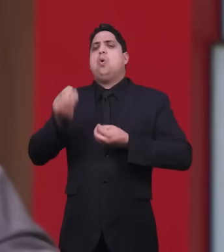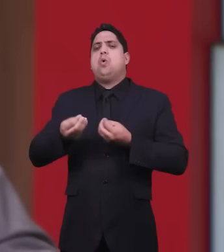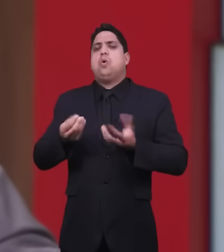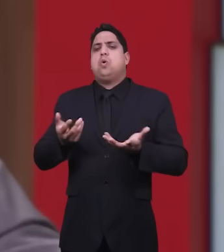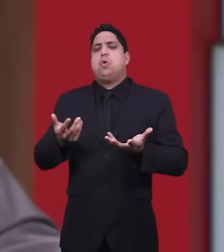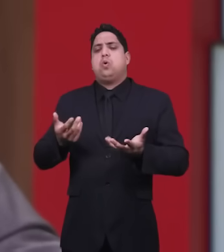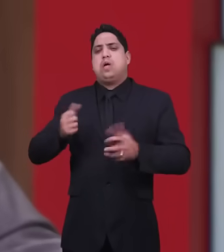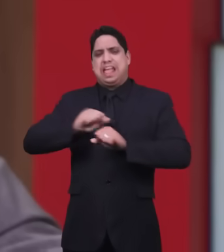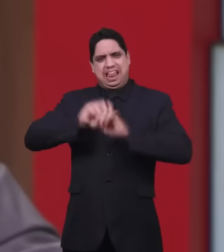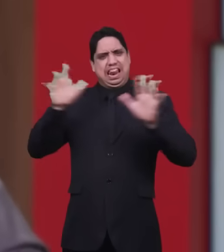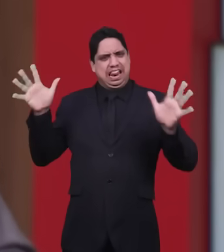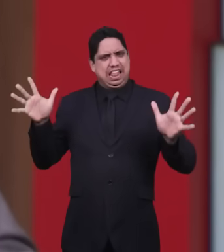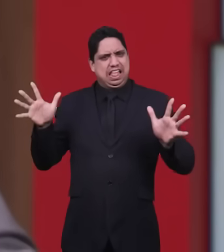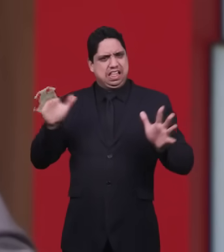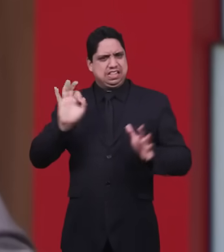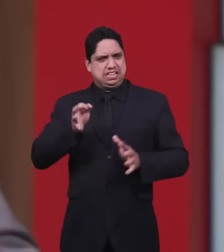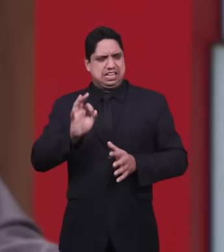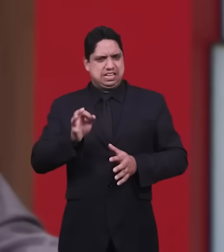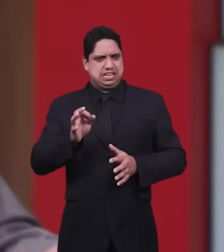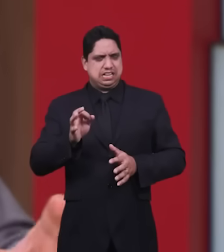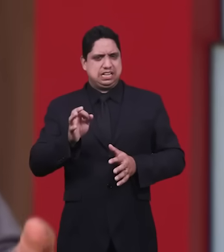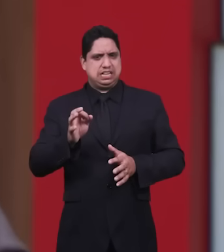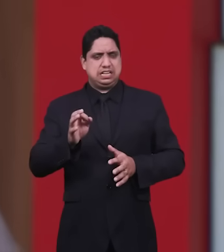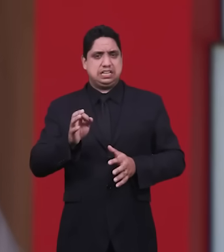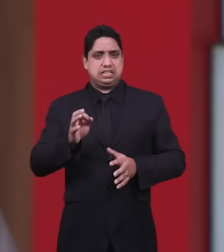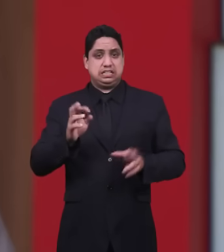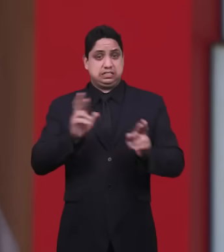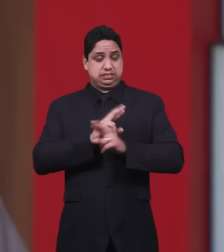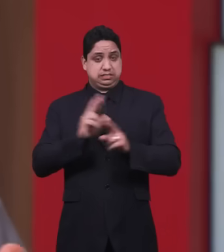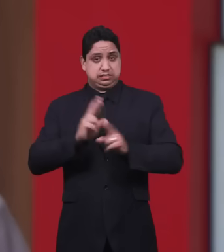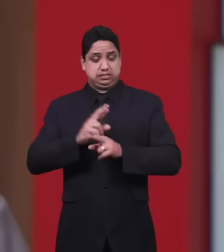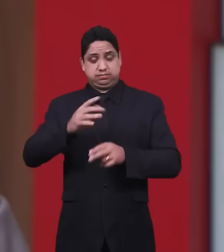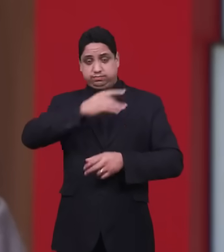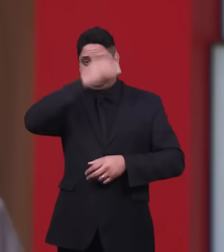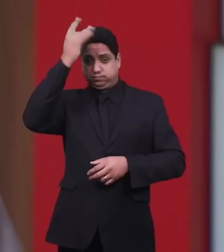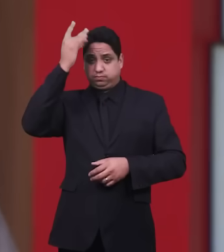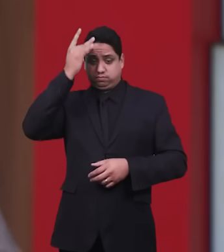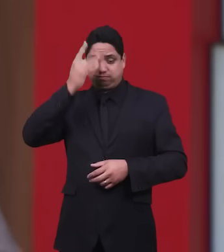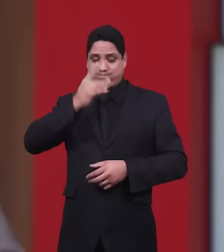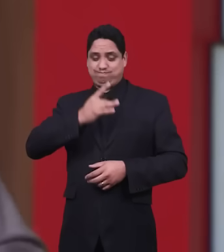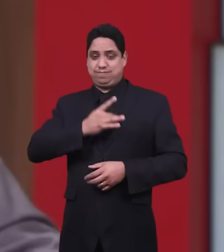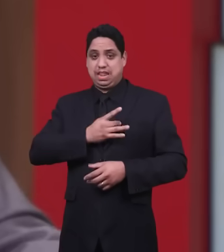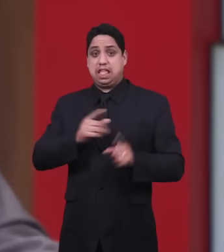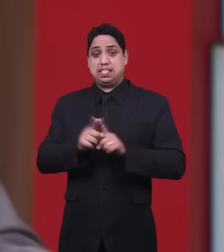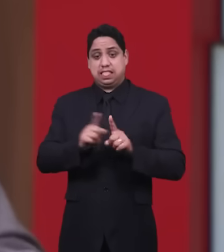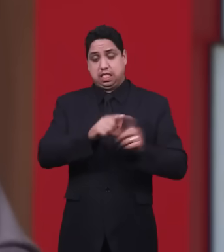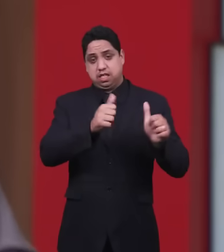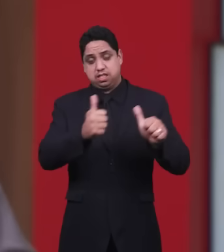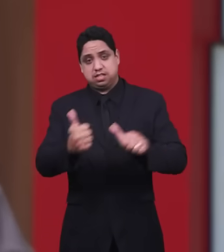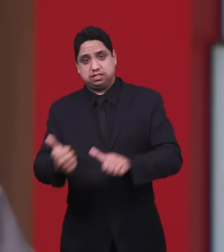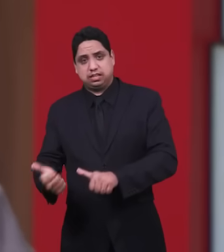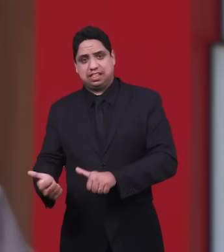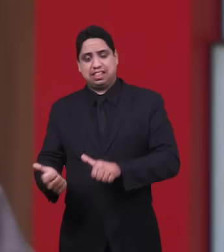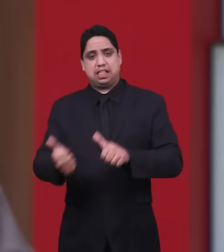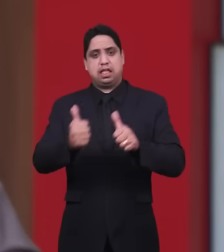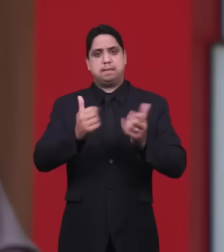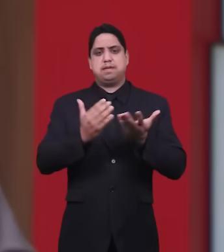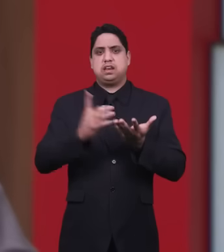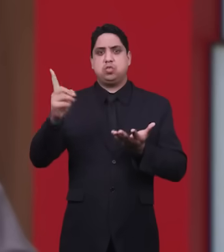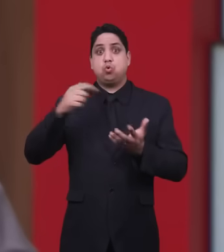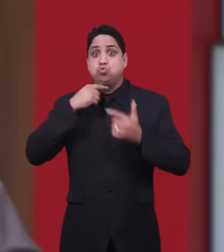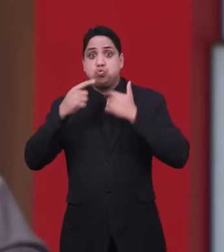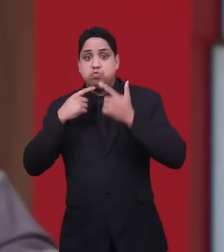definiu bem as coisas? A Bíblia, ela define muito bem essas coisas. Em relação ao batismo nas águas, batismo com o Espírito Santo, a Bíblia não deixa qualquer dúvida.